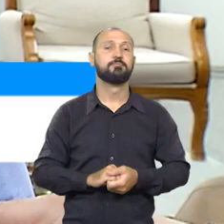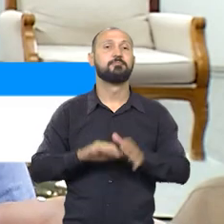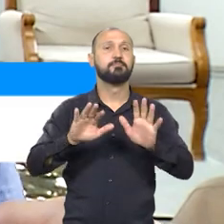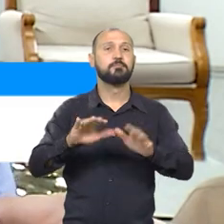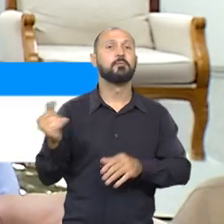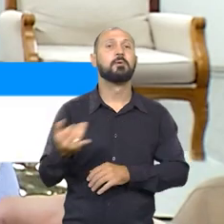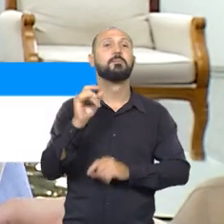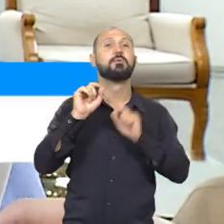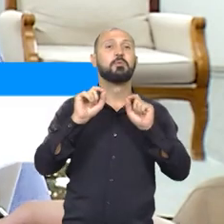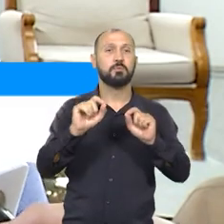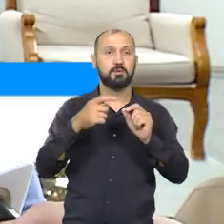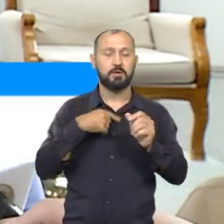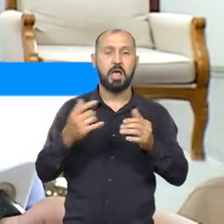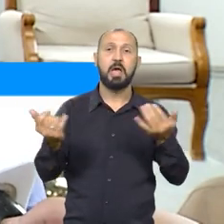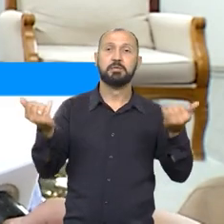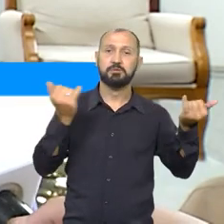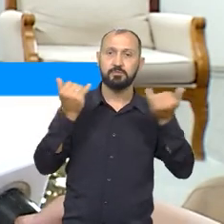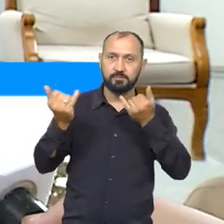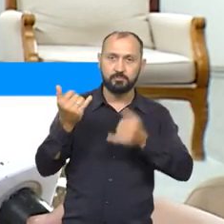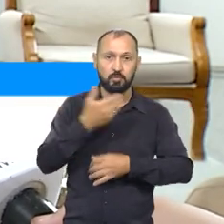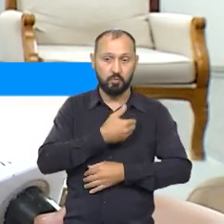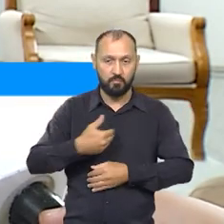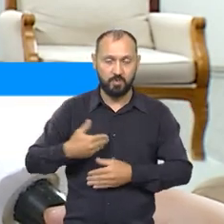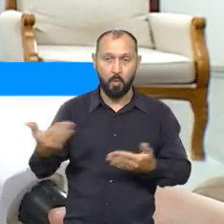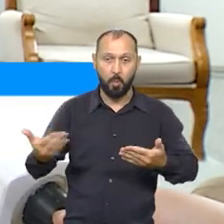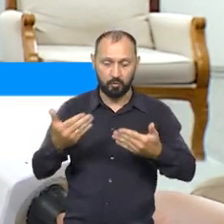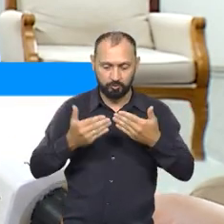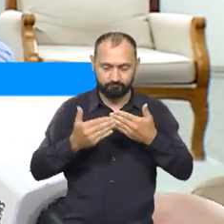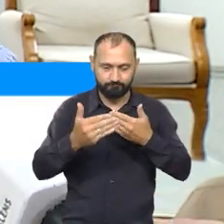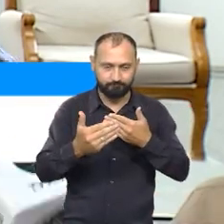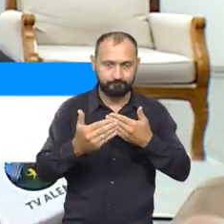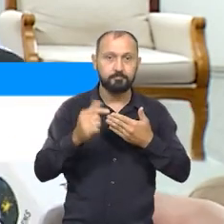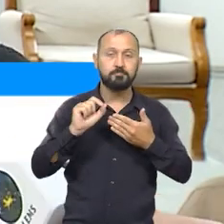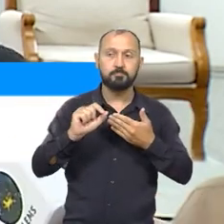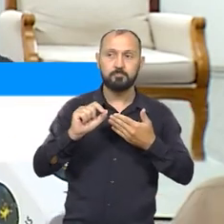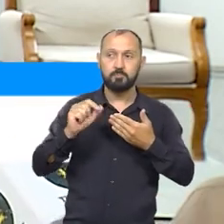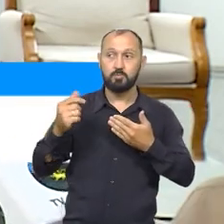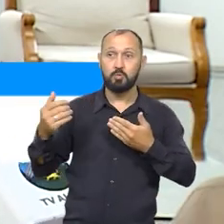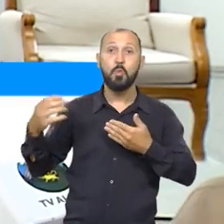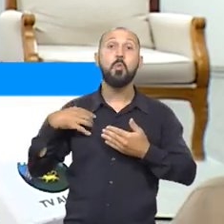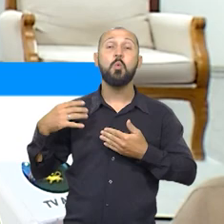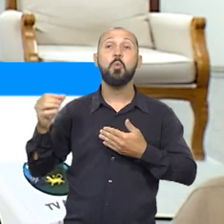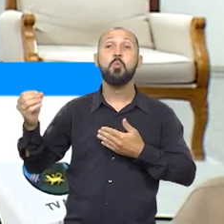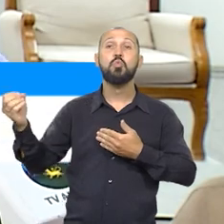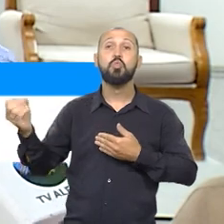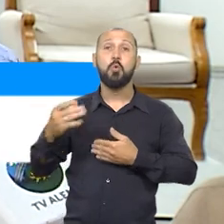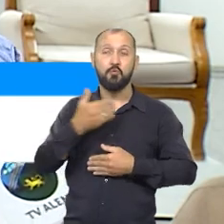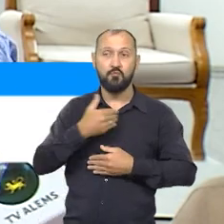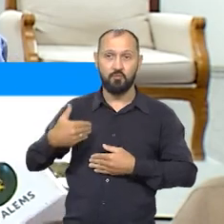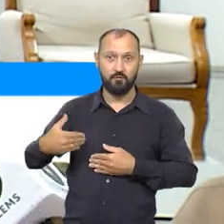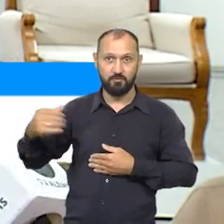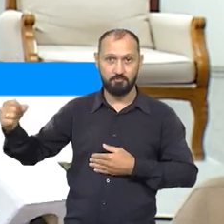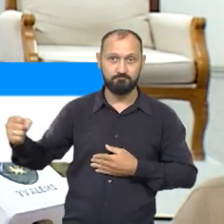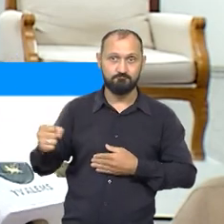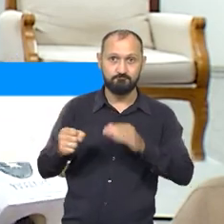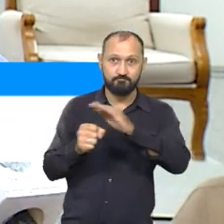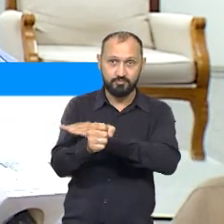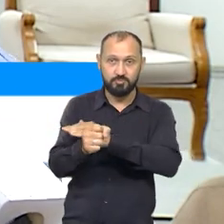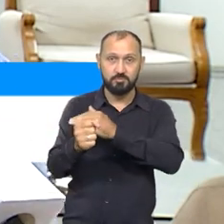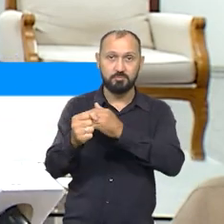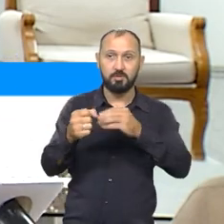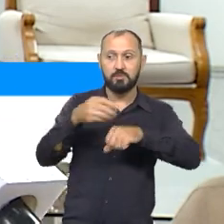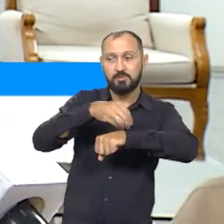olha a importância é você pegar as informações do governo atual e passar para o governo Futuro por exemplo